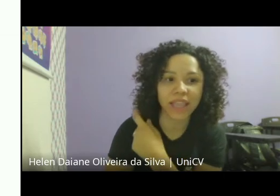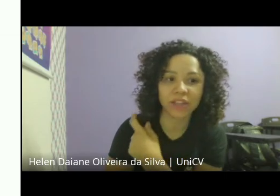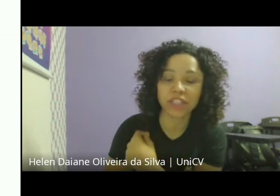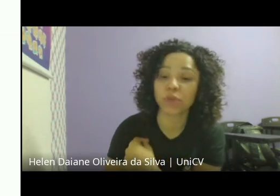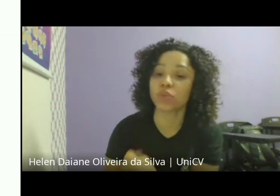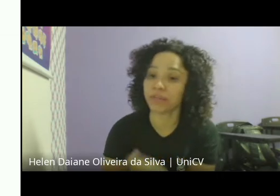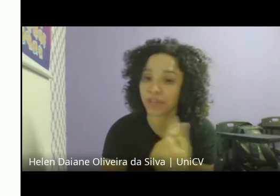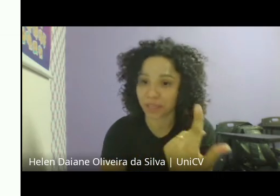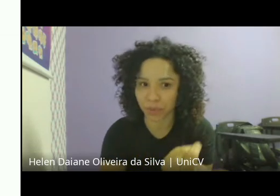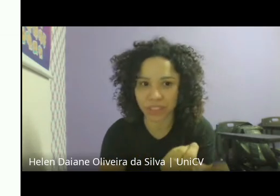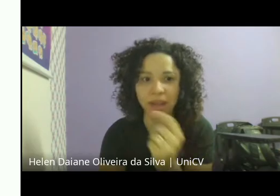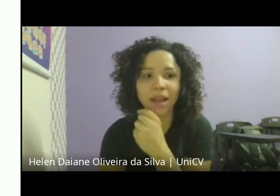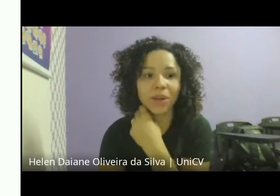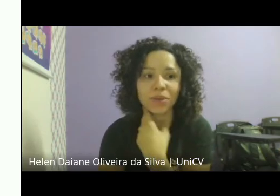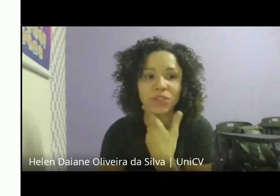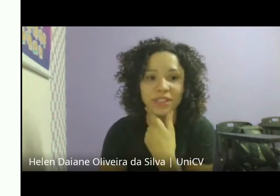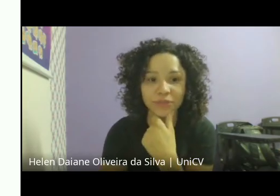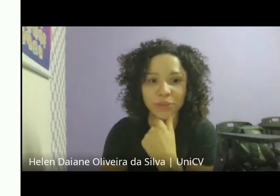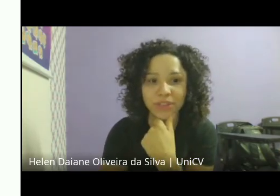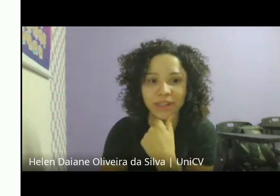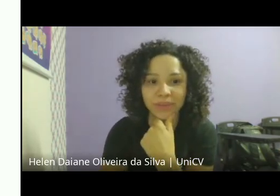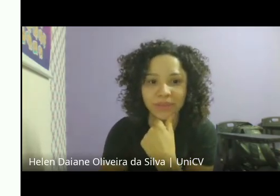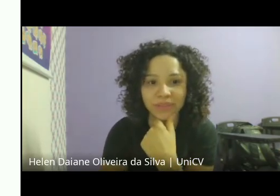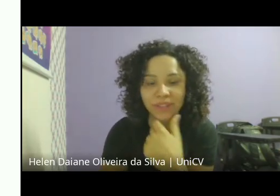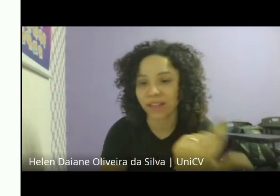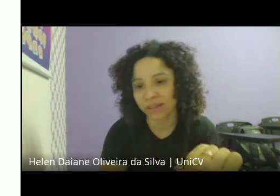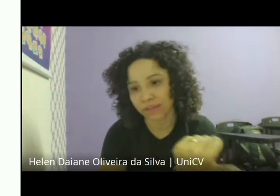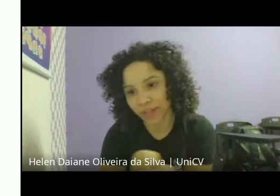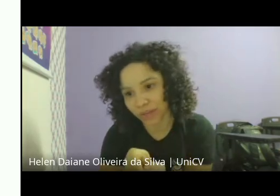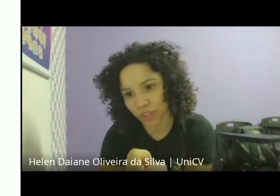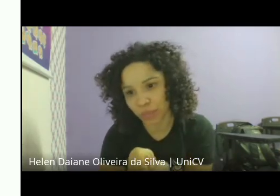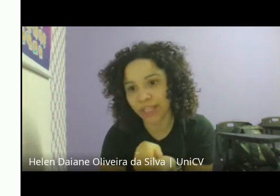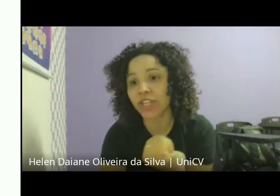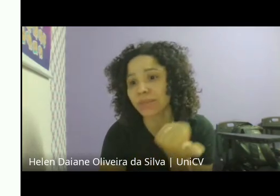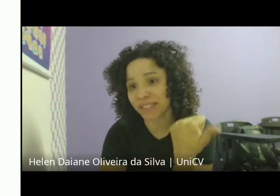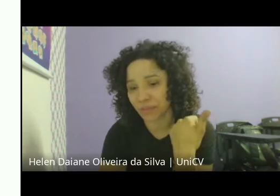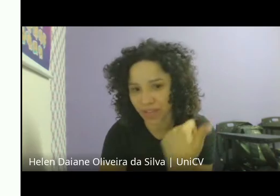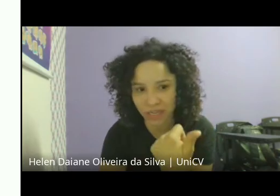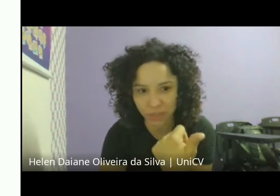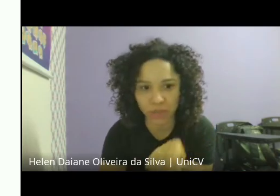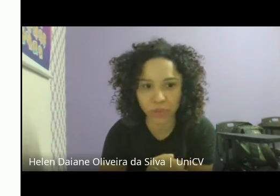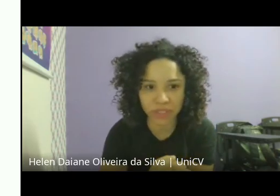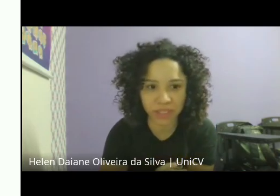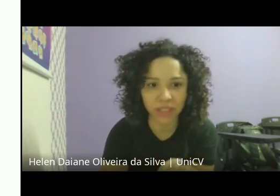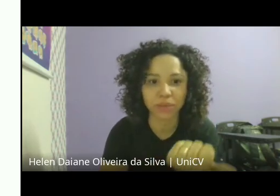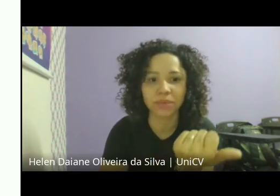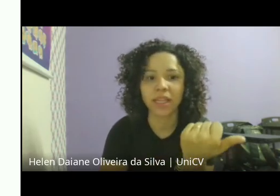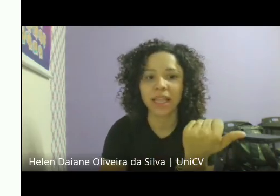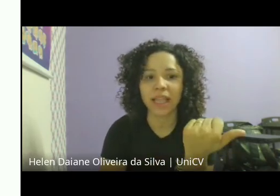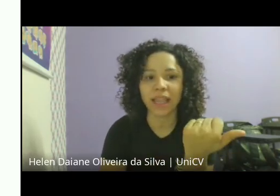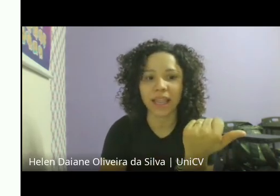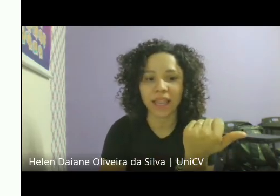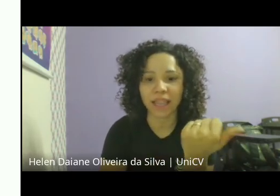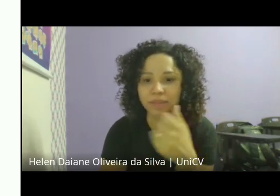E aí nós vamos continuar falando na próxima aula dos desafios, né? Falta de políticas mais severas para a inclusão.